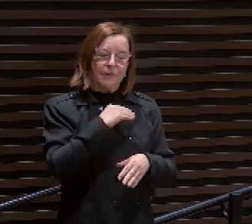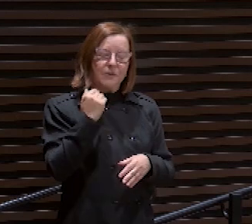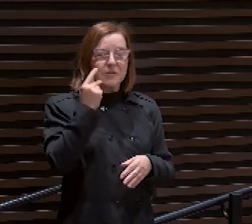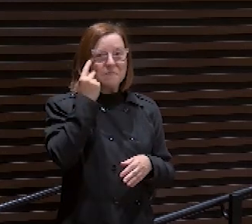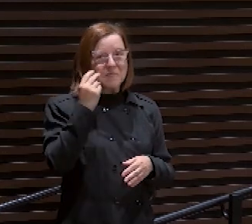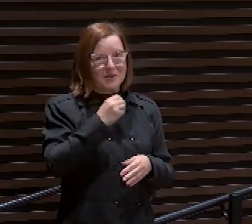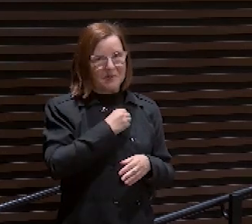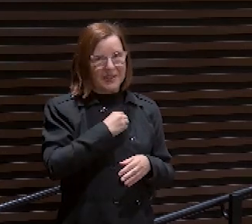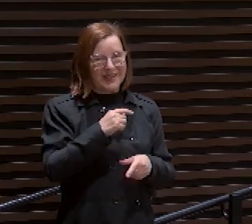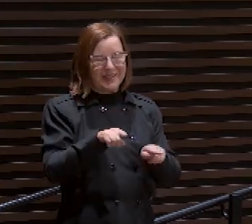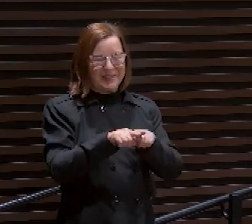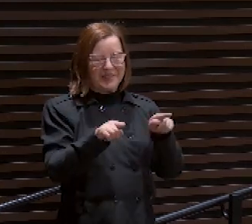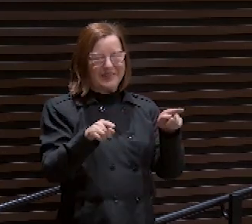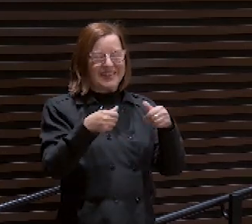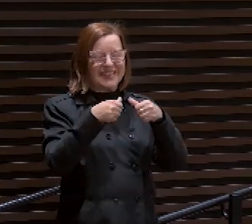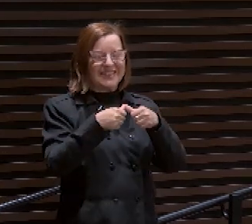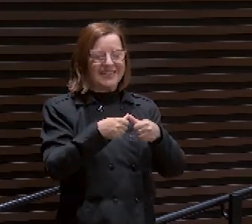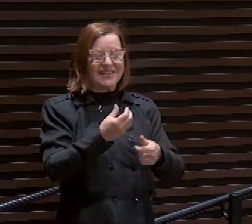Cristo Jesus.